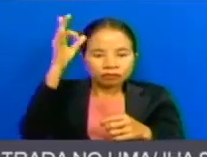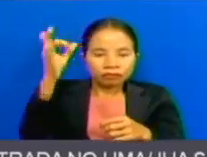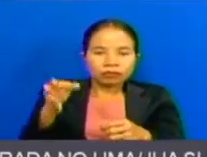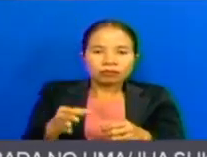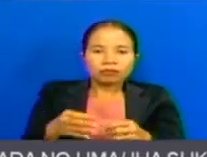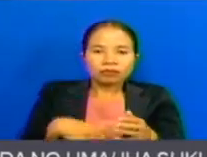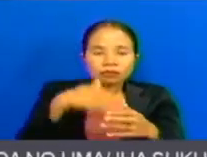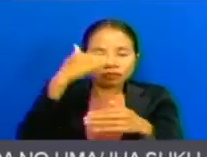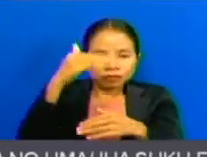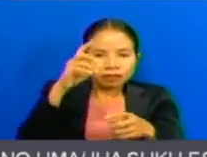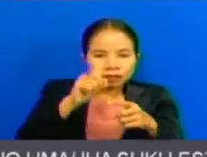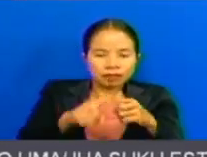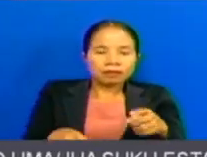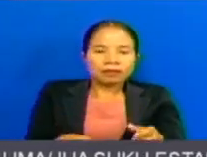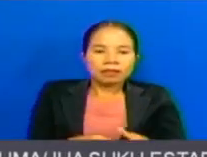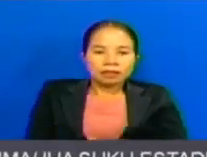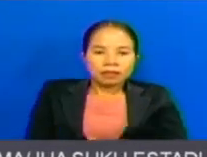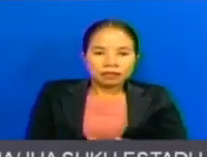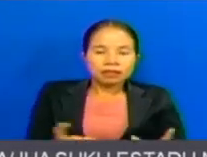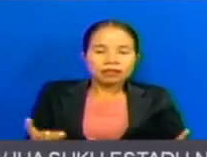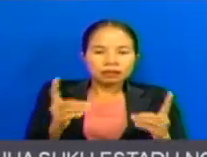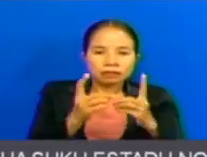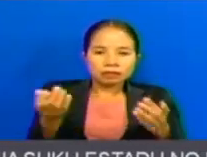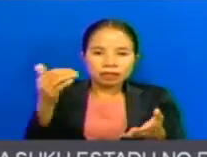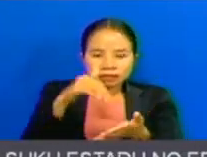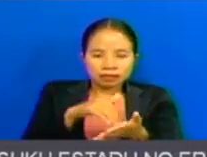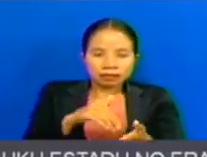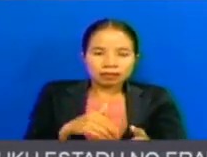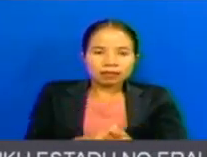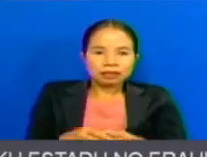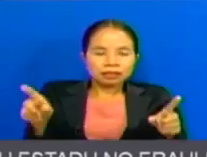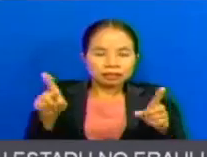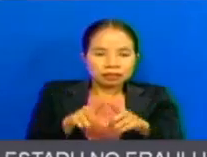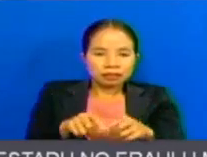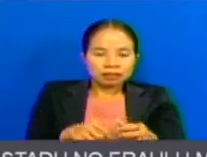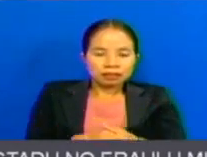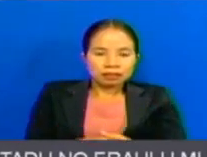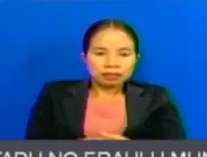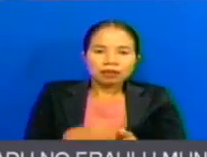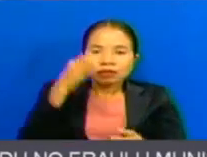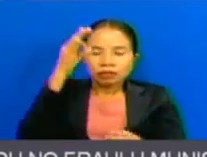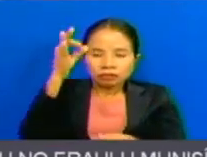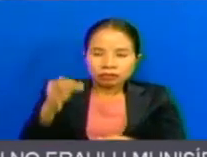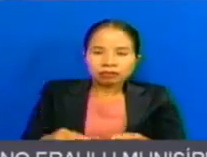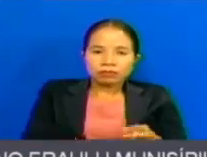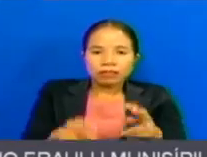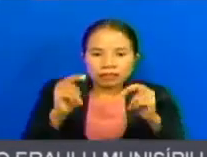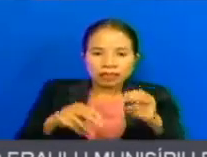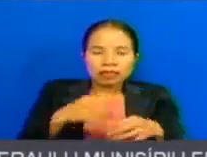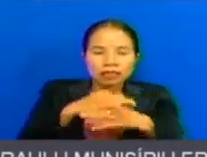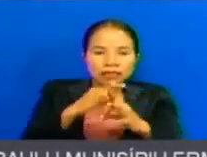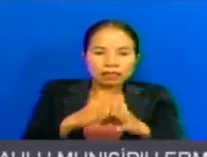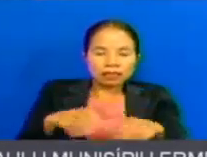vele altanse ne failanse ne acontestanse ne nekan o senti la dia. Futuro em maine tem ser haria.